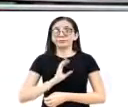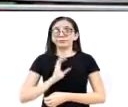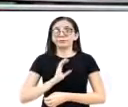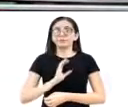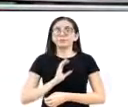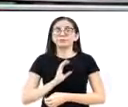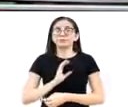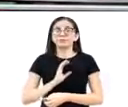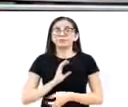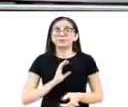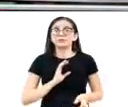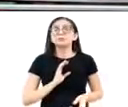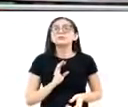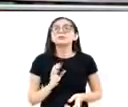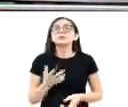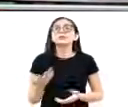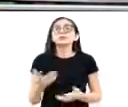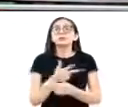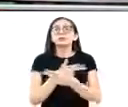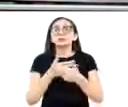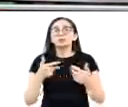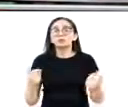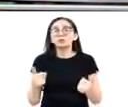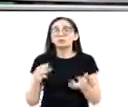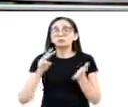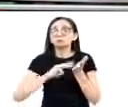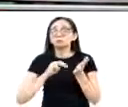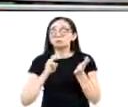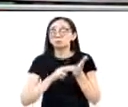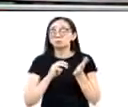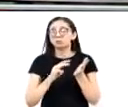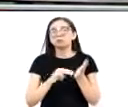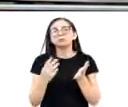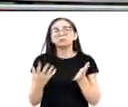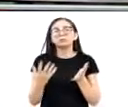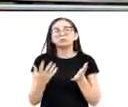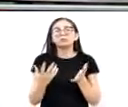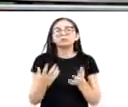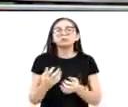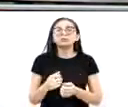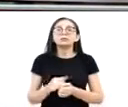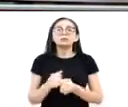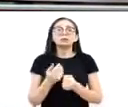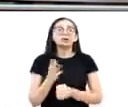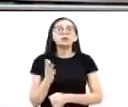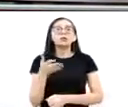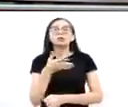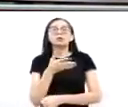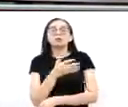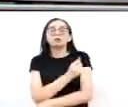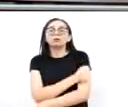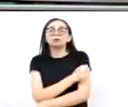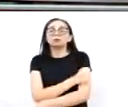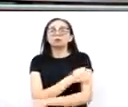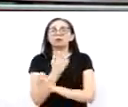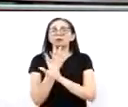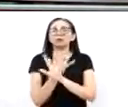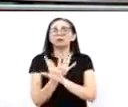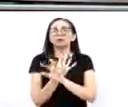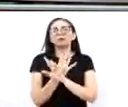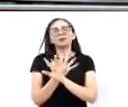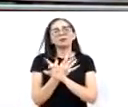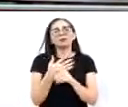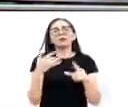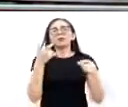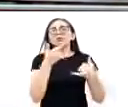Caxias nós constituímos e construímos várias formas, várias metodologias de chegar até esse aluno. Aulas